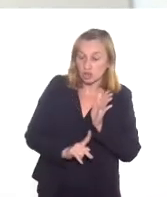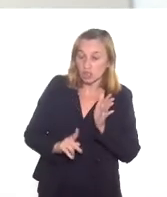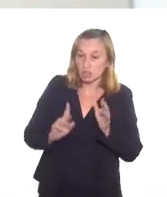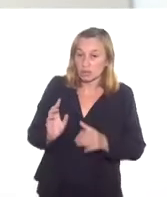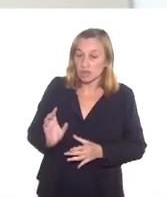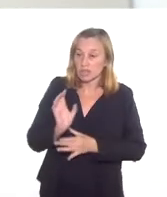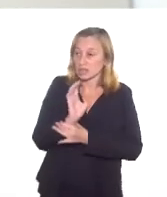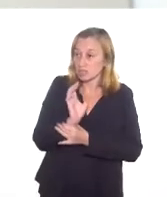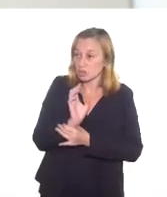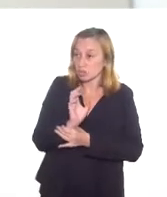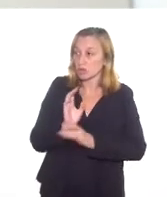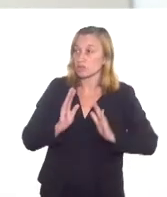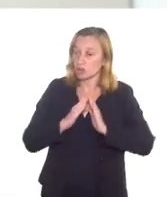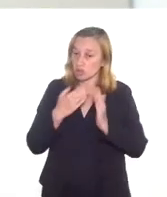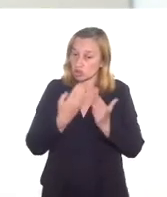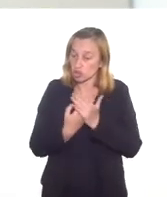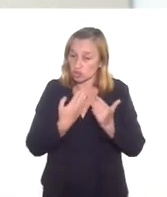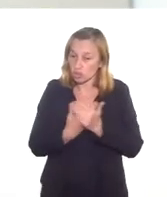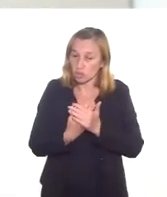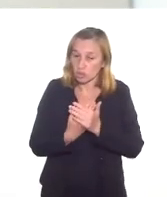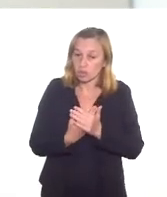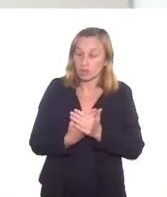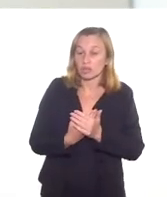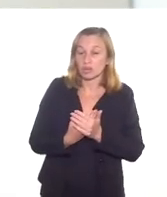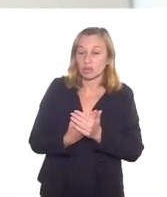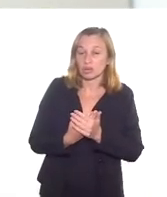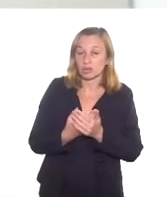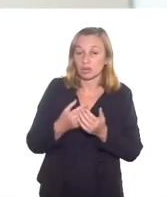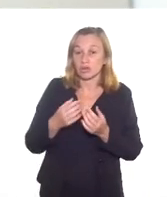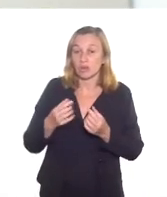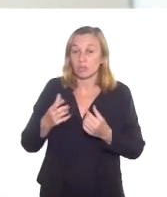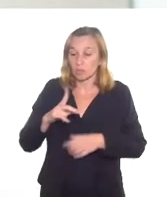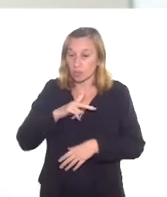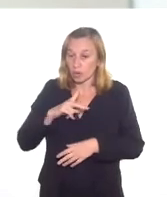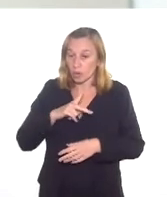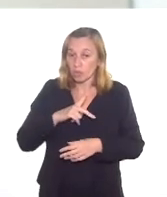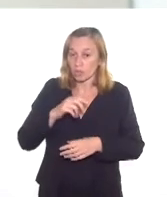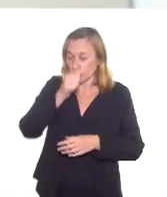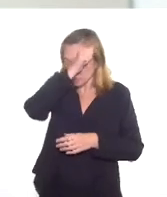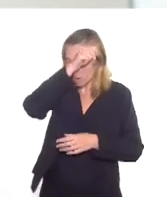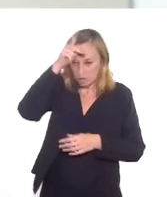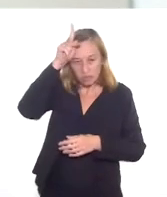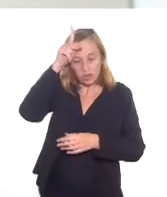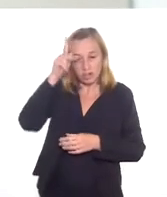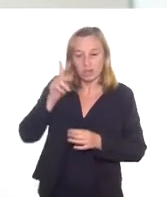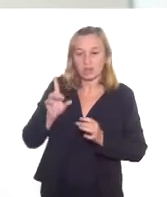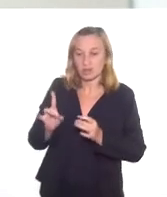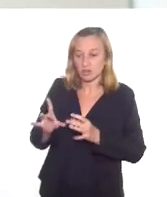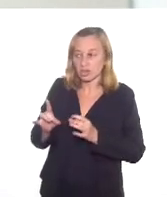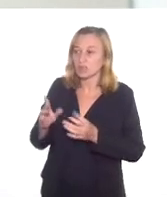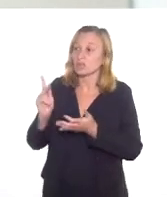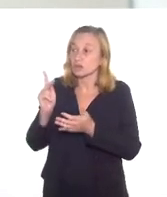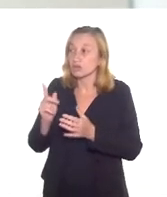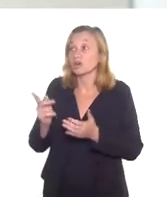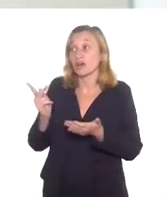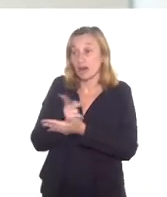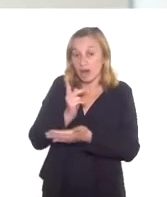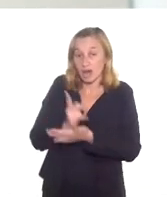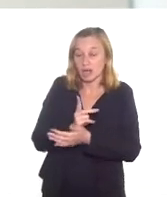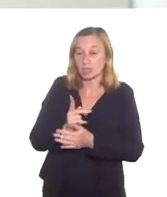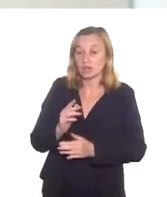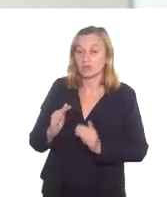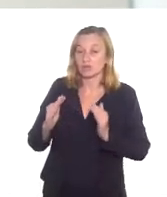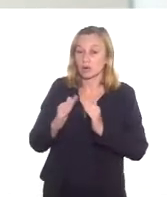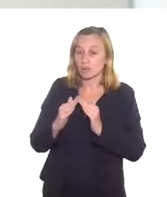protege uma escola que está ameaçada pelo próprio prefeito de ser cedida à especulação de forma irregular, uma vez que o